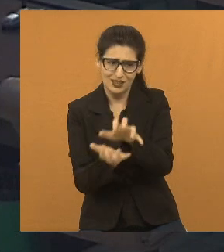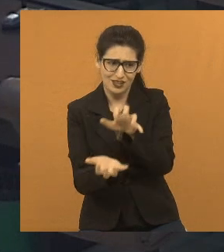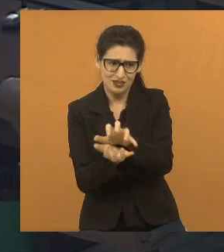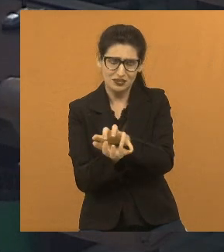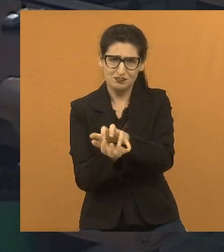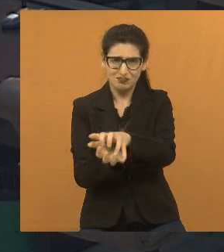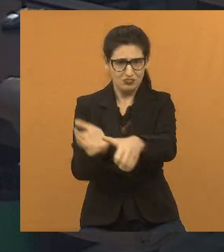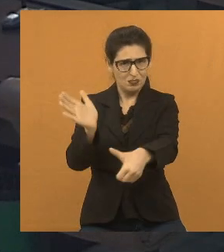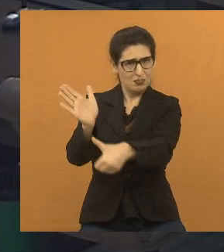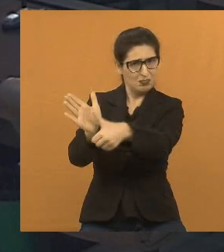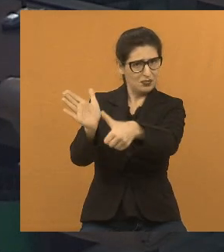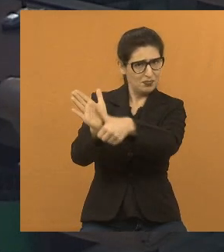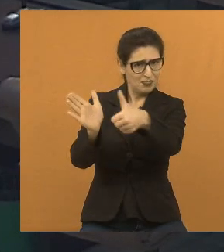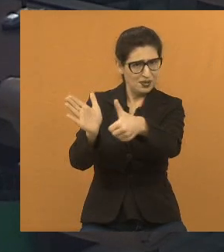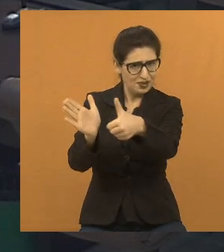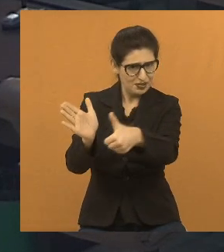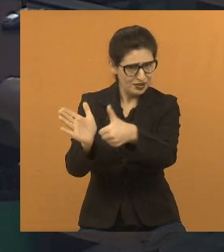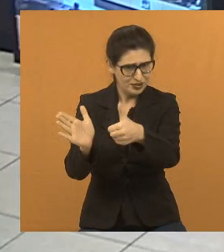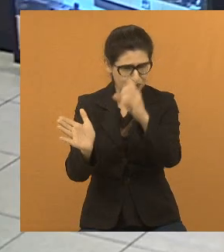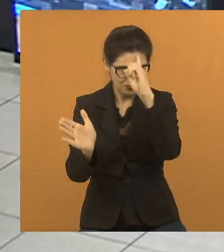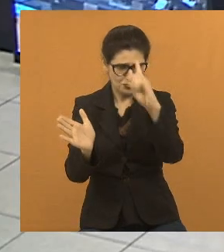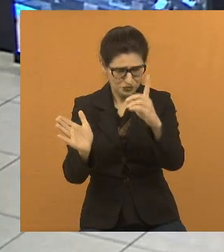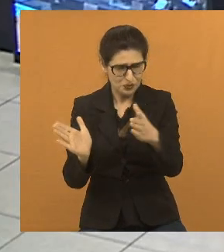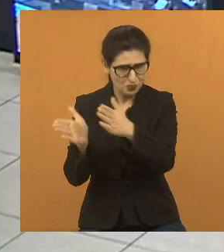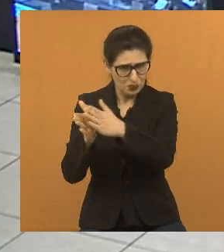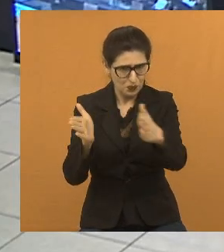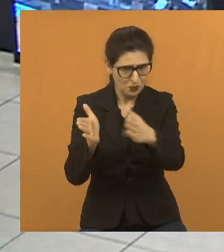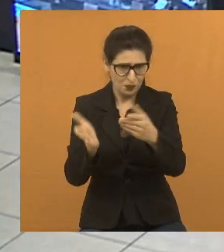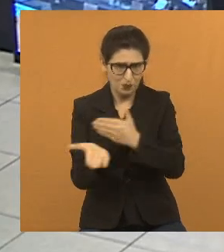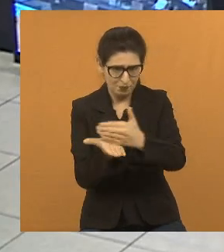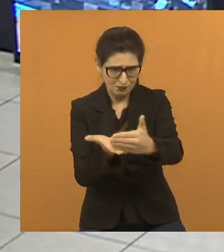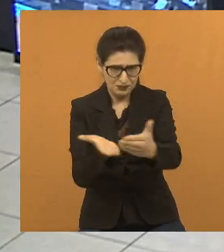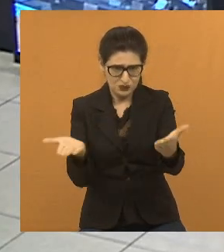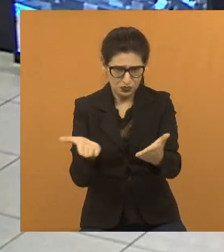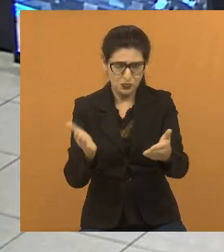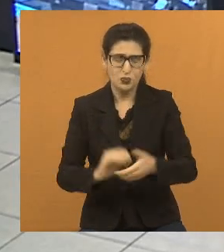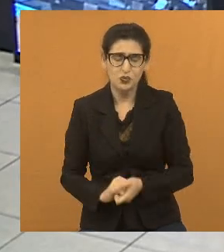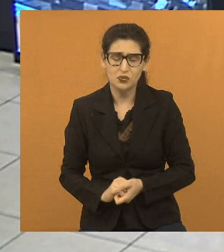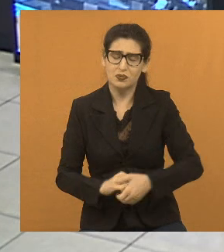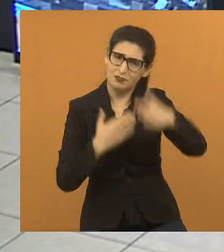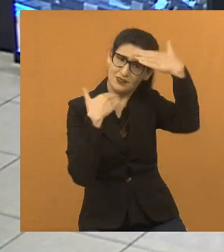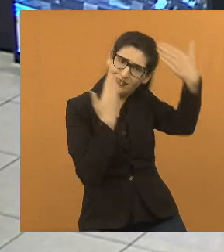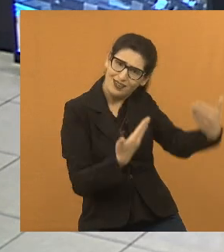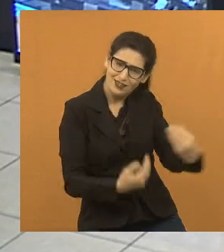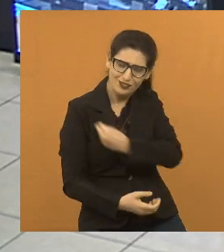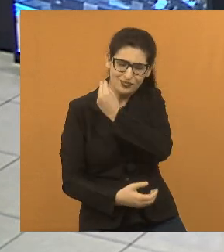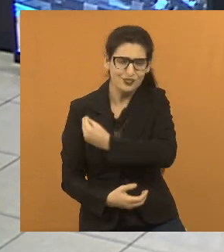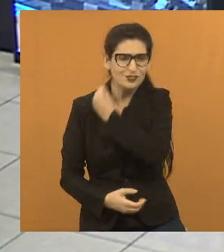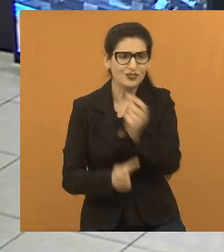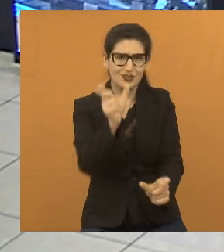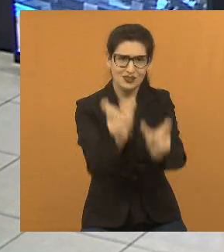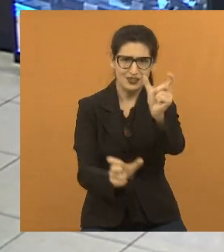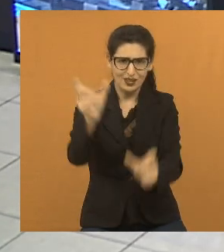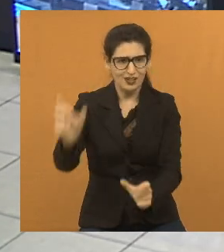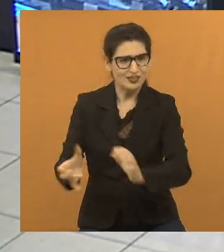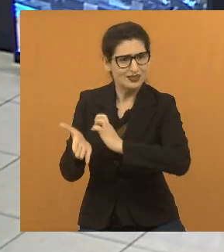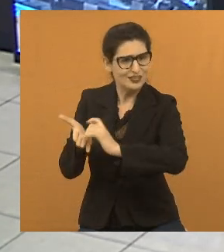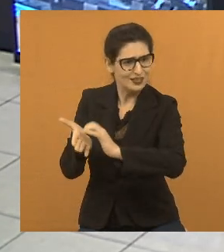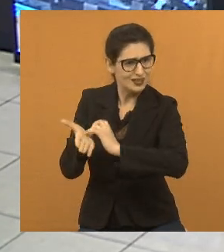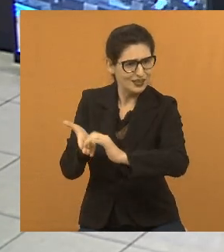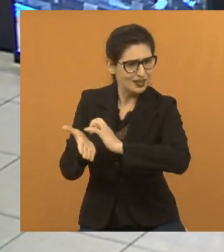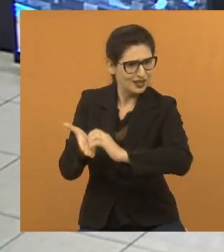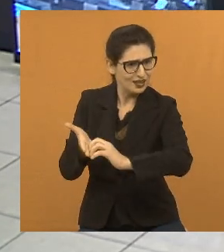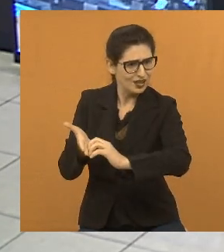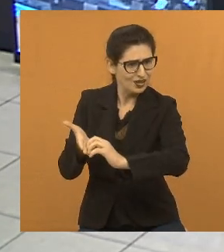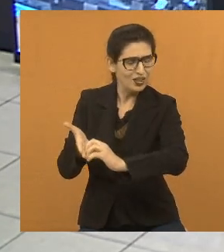primeira etapa. Gostaria de agradecer também a presença dos secretários